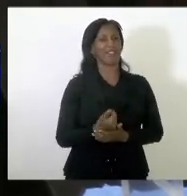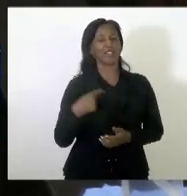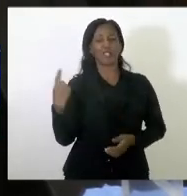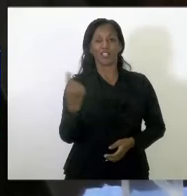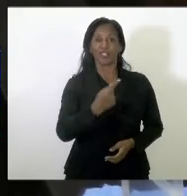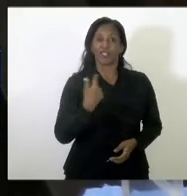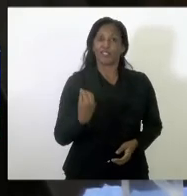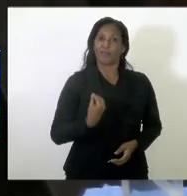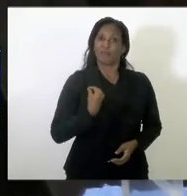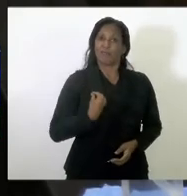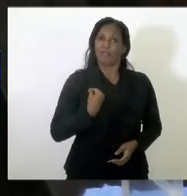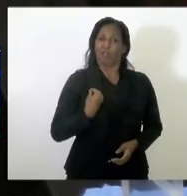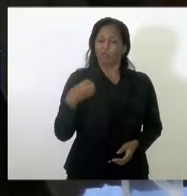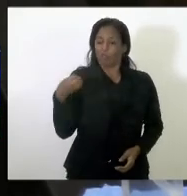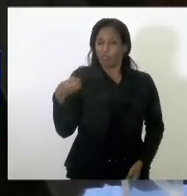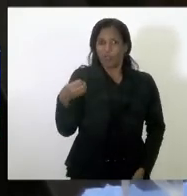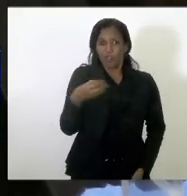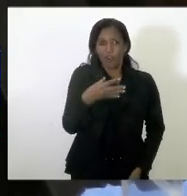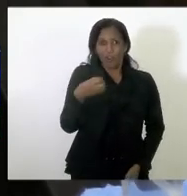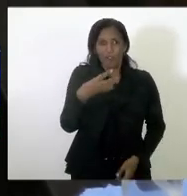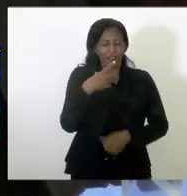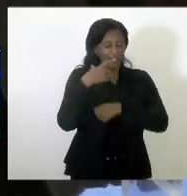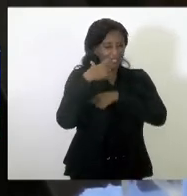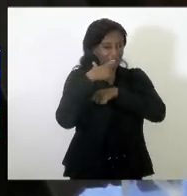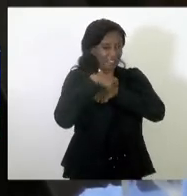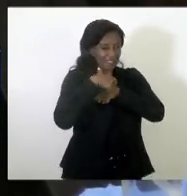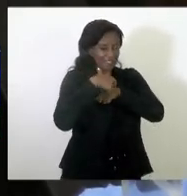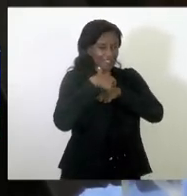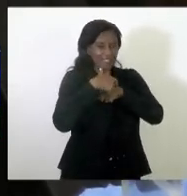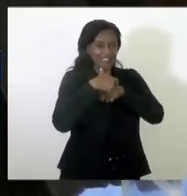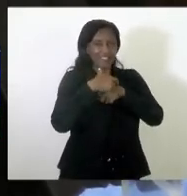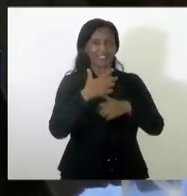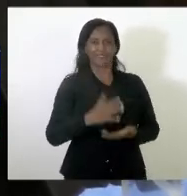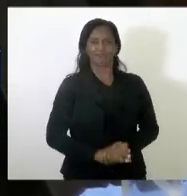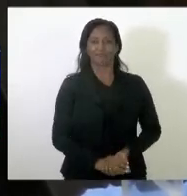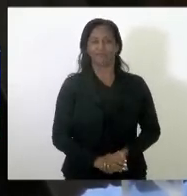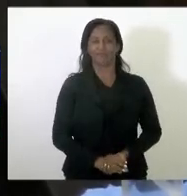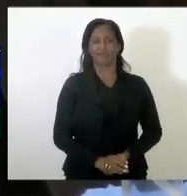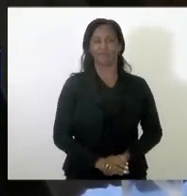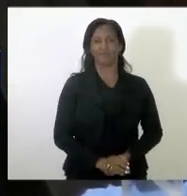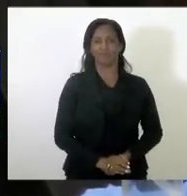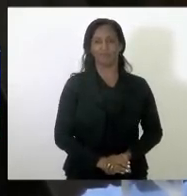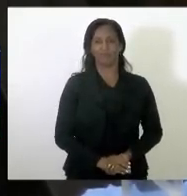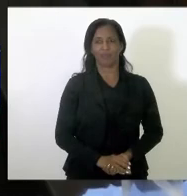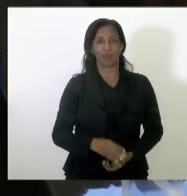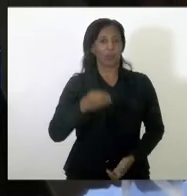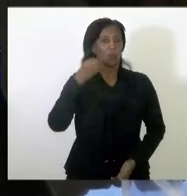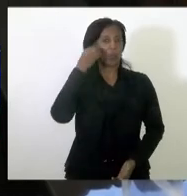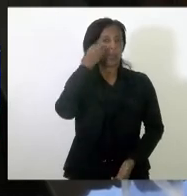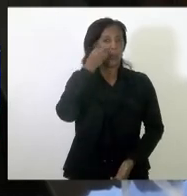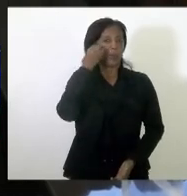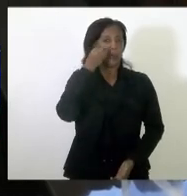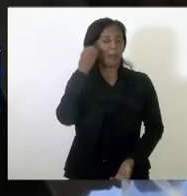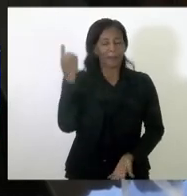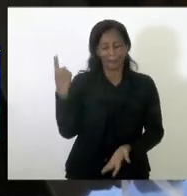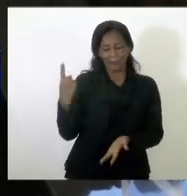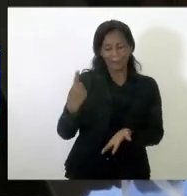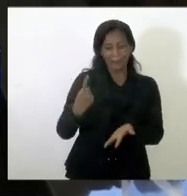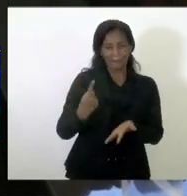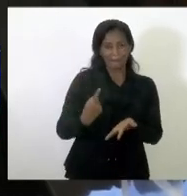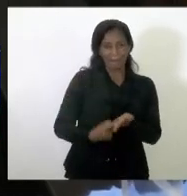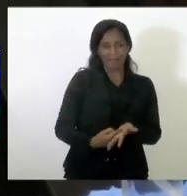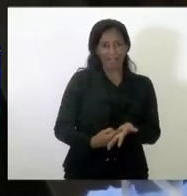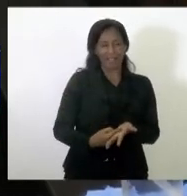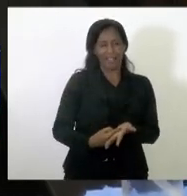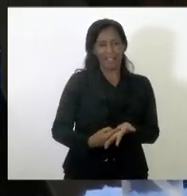aqui um ciclo novo, né? Um ciclo que vai marcar, escrever, preencher uma